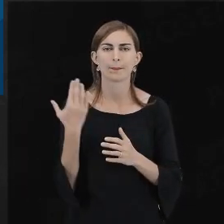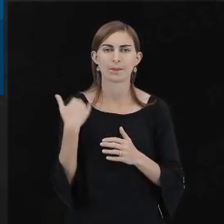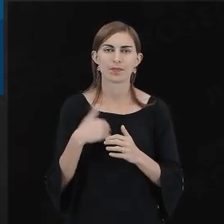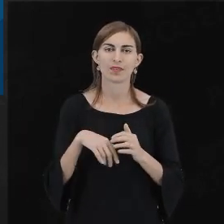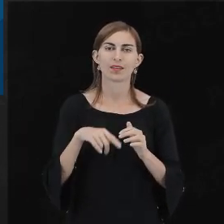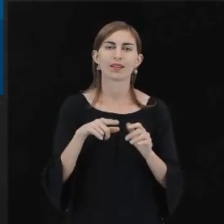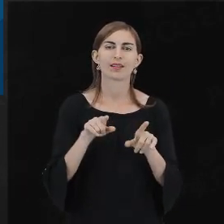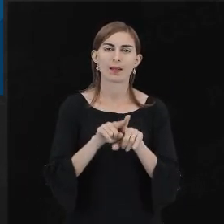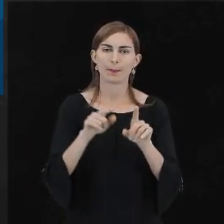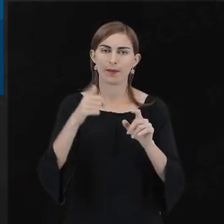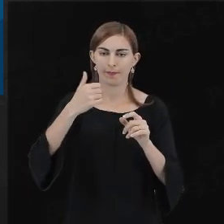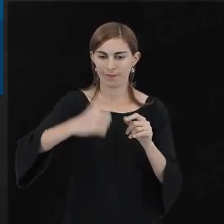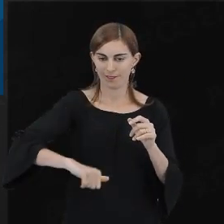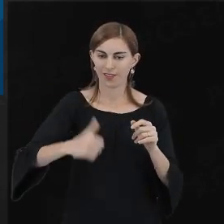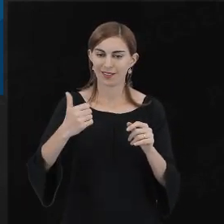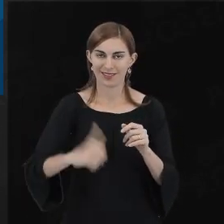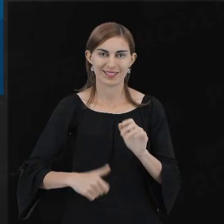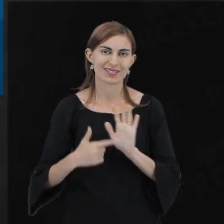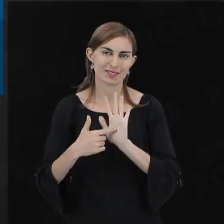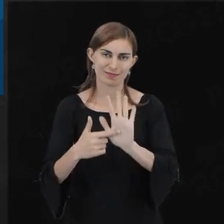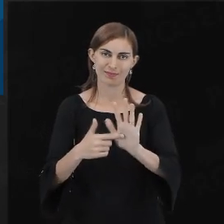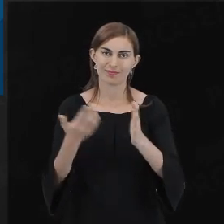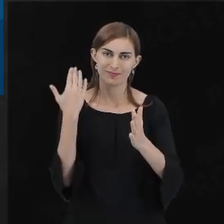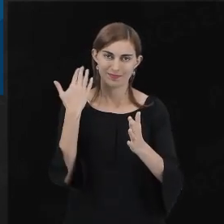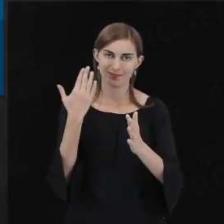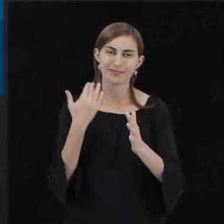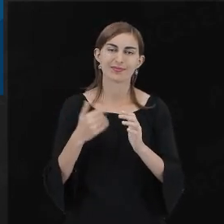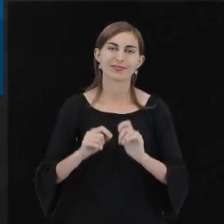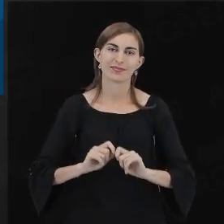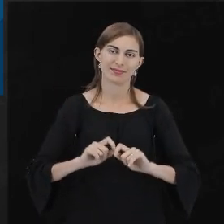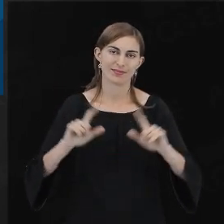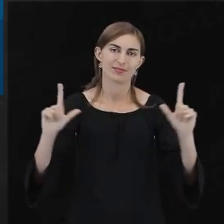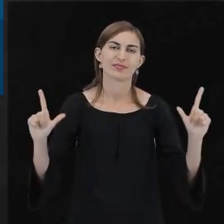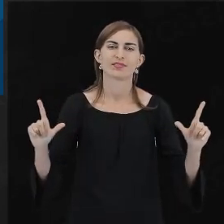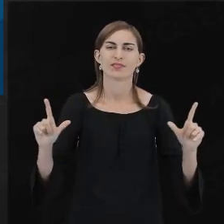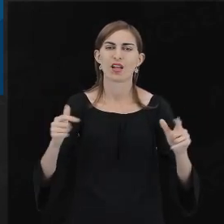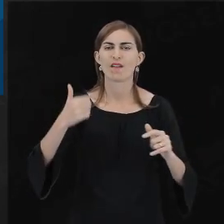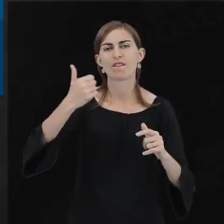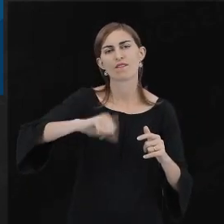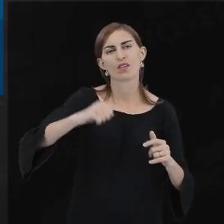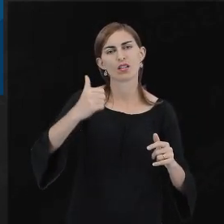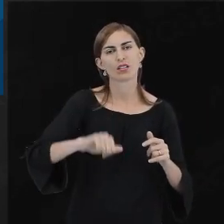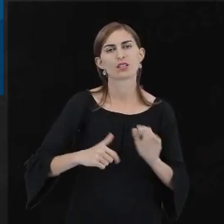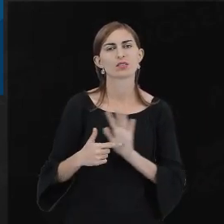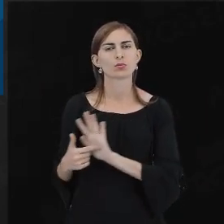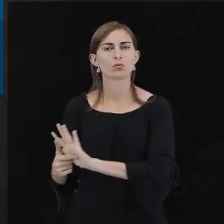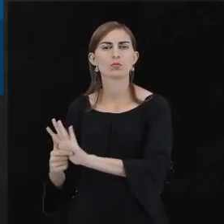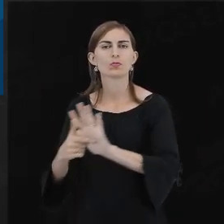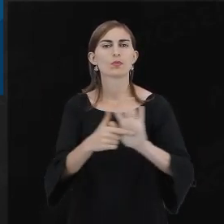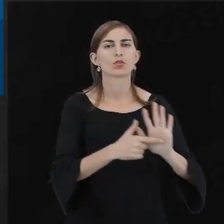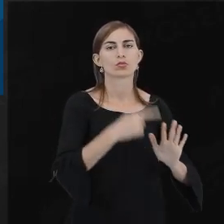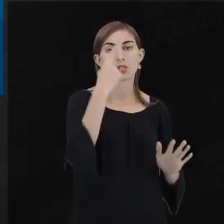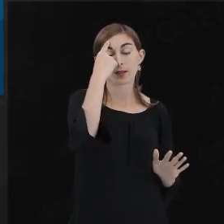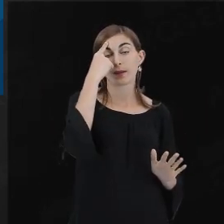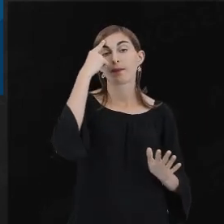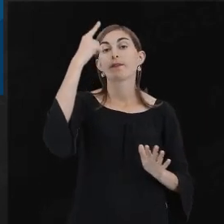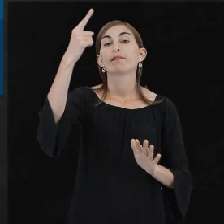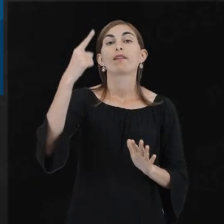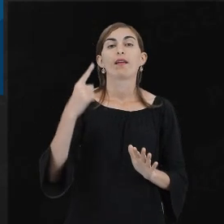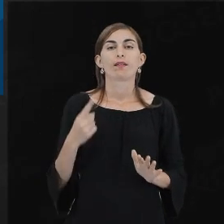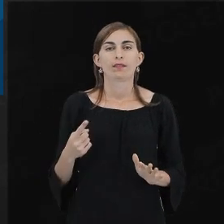avaliação apresentava é uma avaliação que trazia uma ideia de